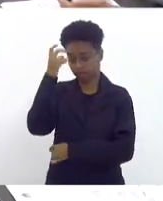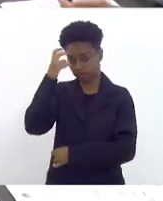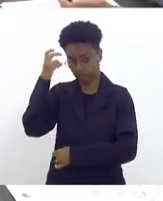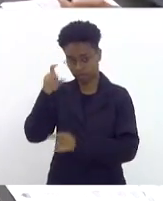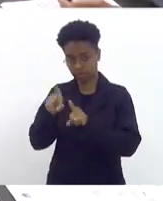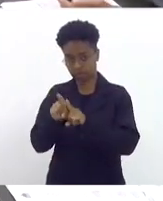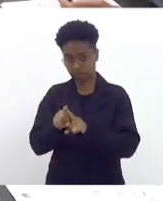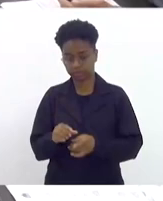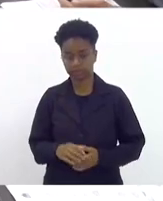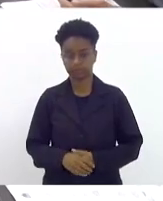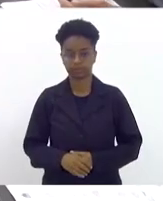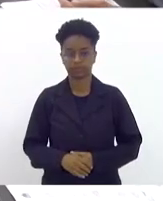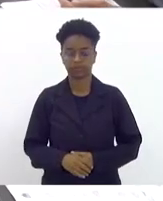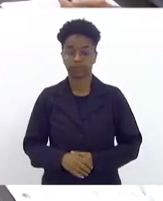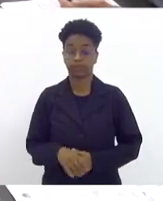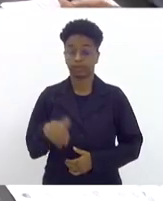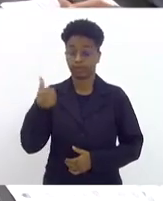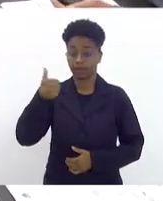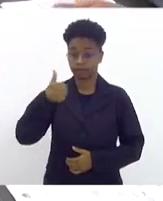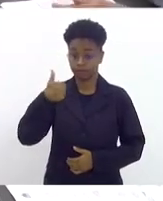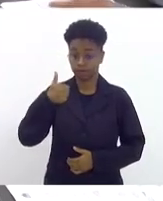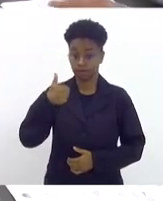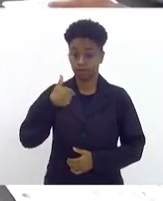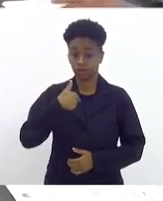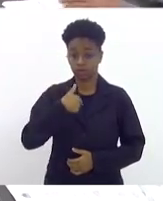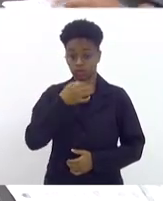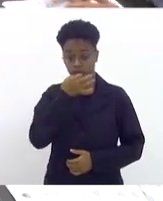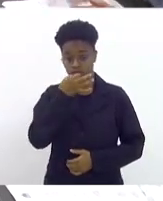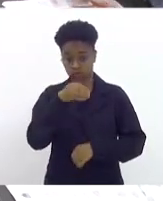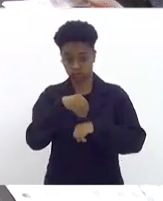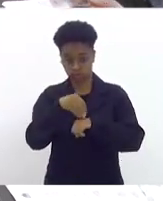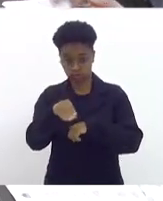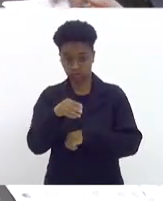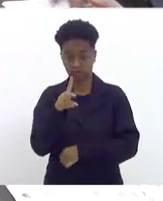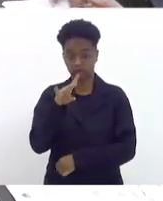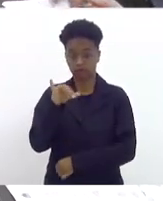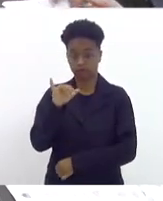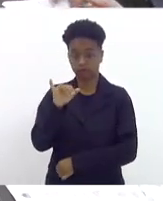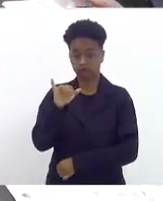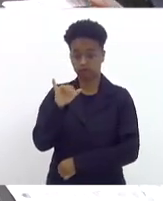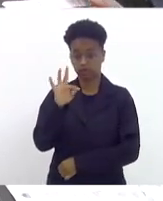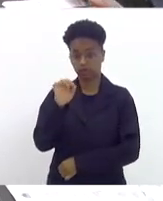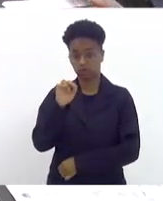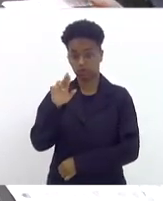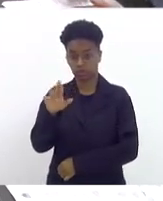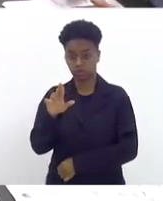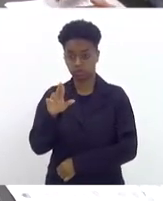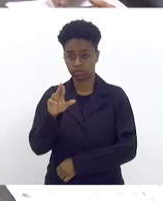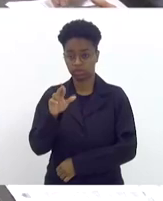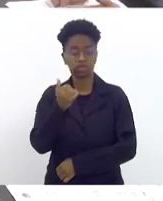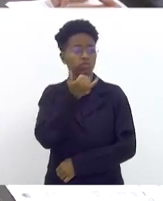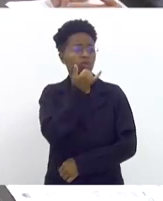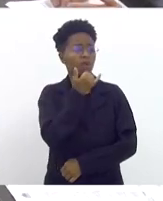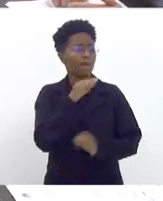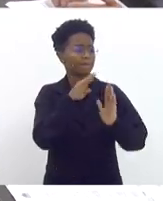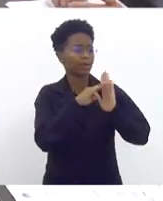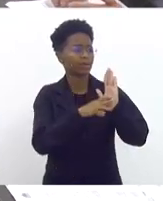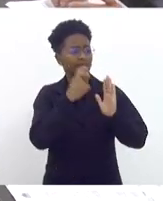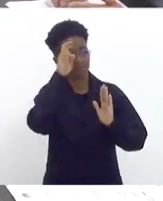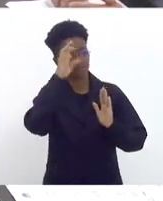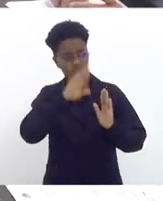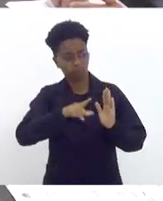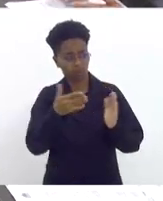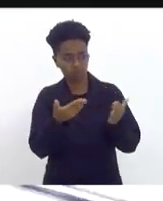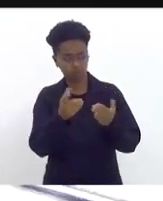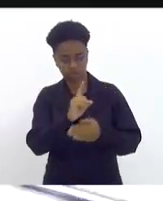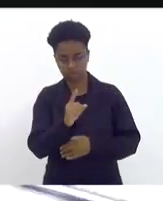Verônica primeiro da sugestão ao Deputado Victor Júnior desculpa na pauta de quinta-feira me perdoe não é hoje não